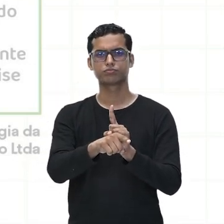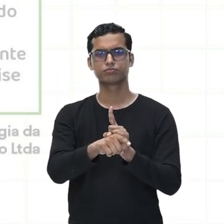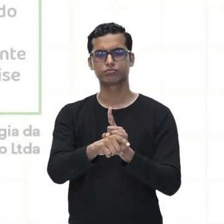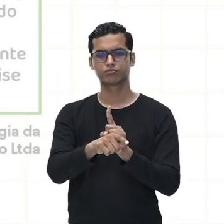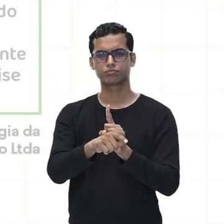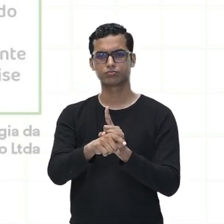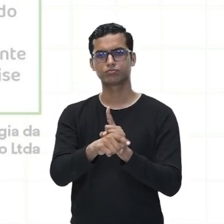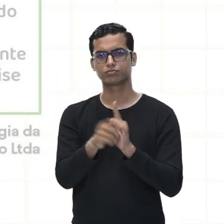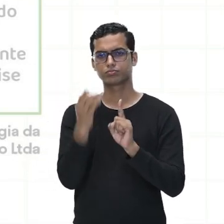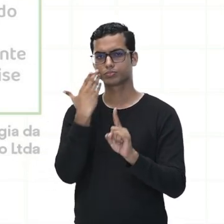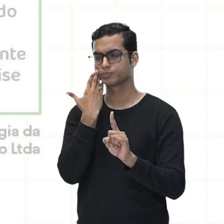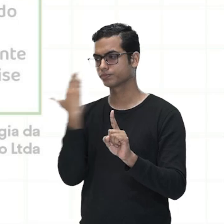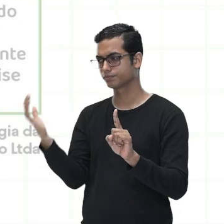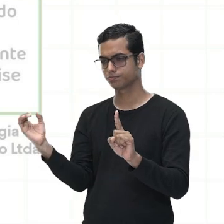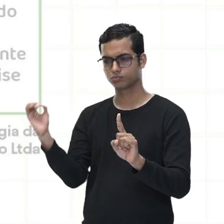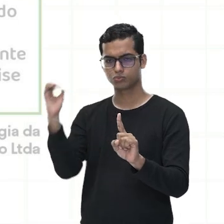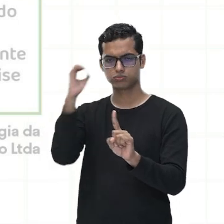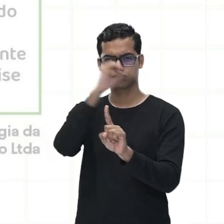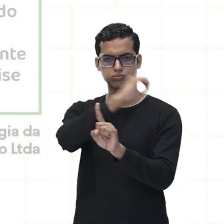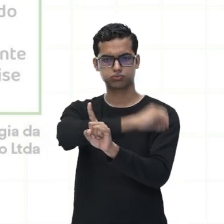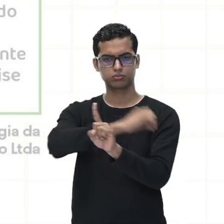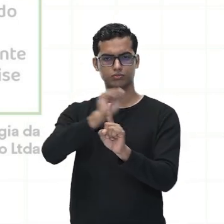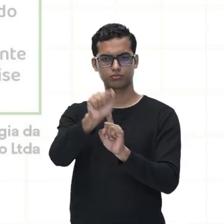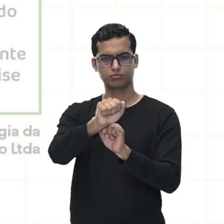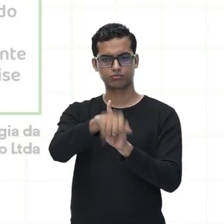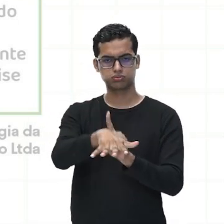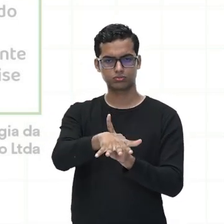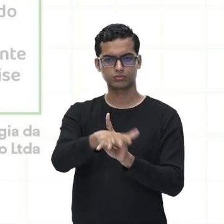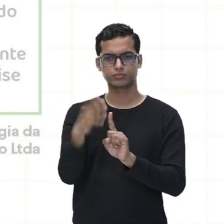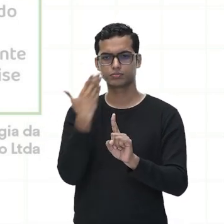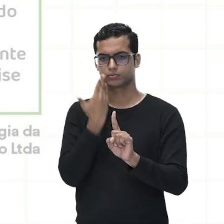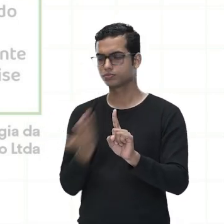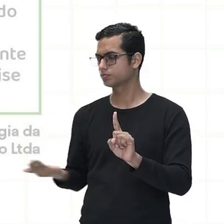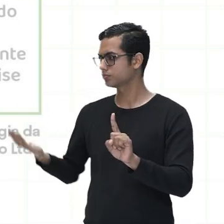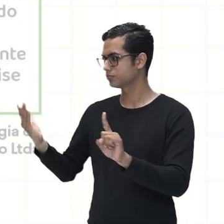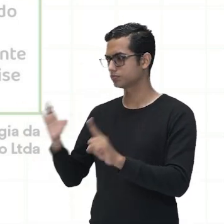em um local que receba a